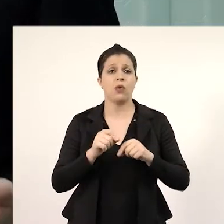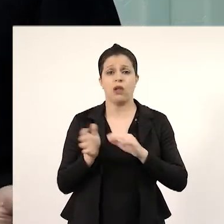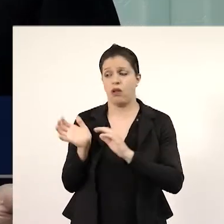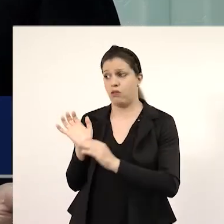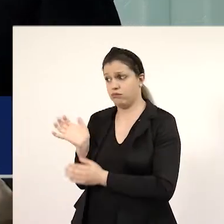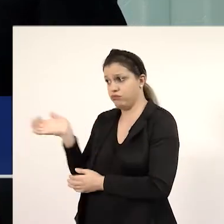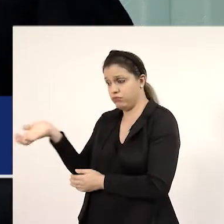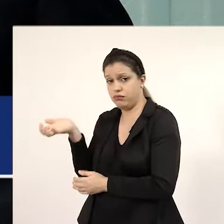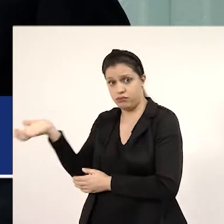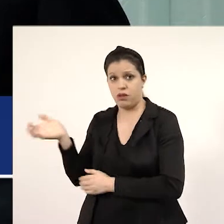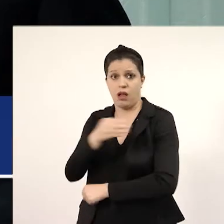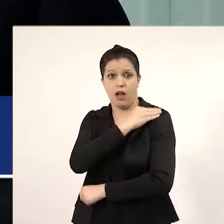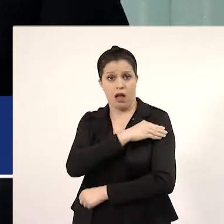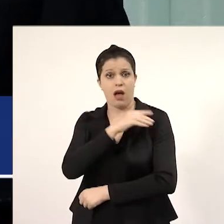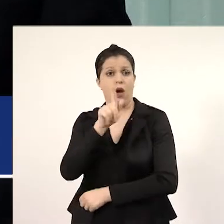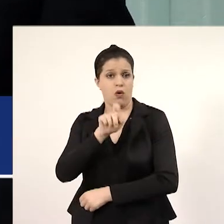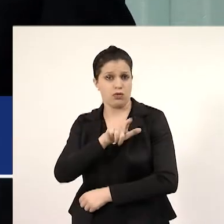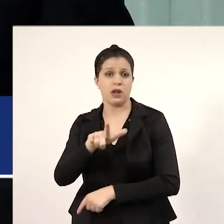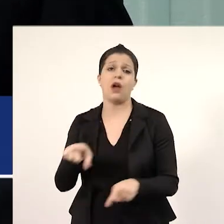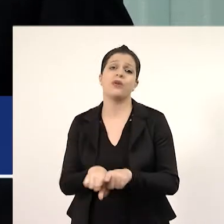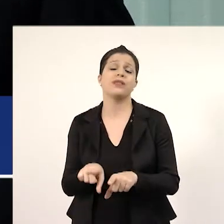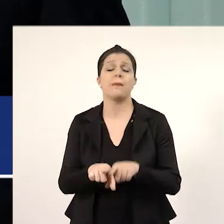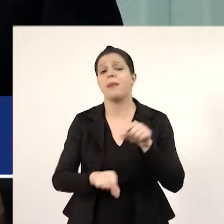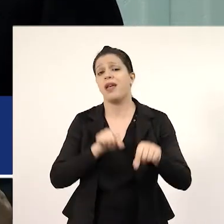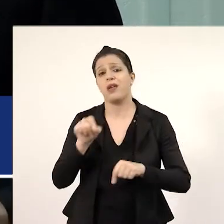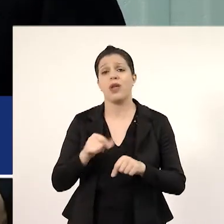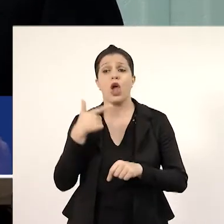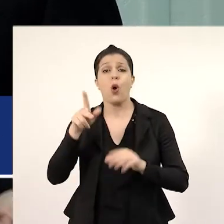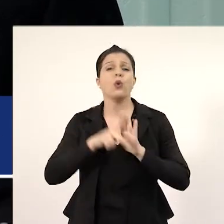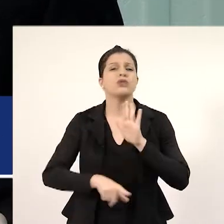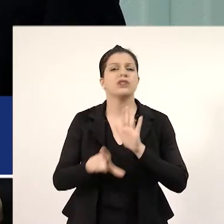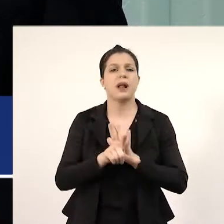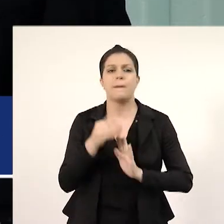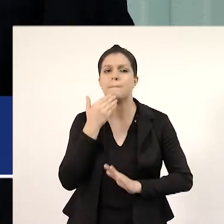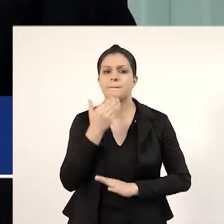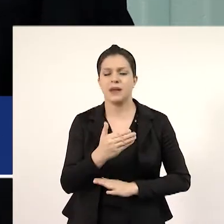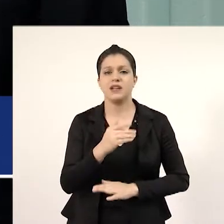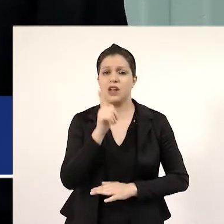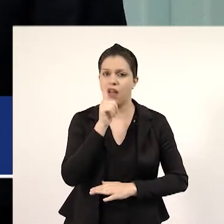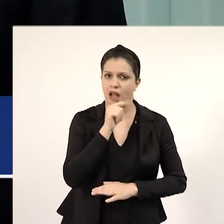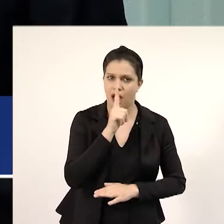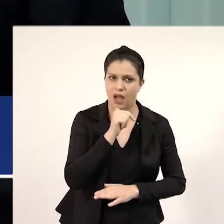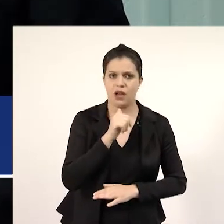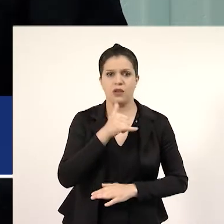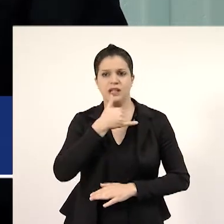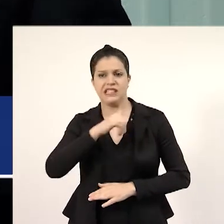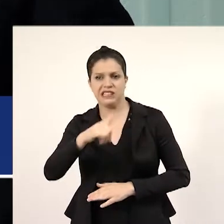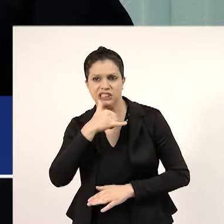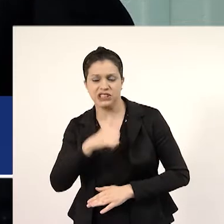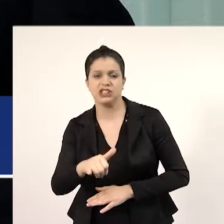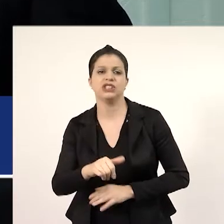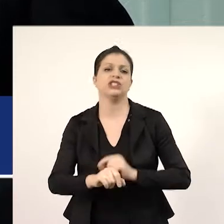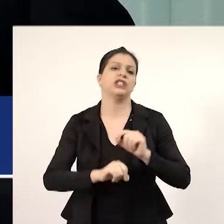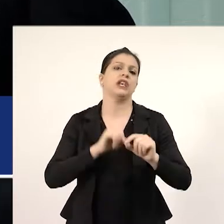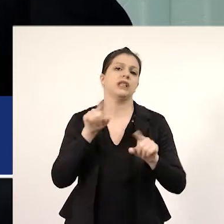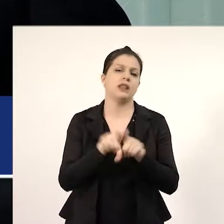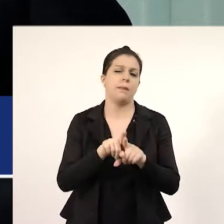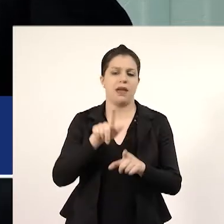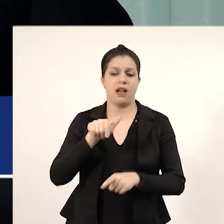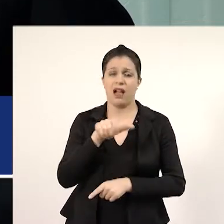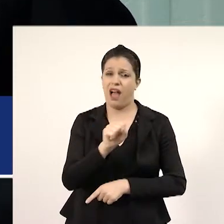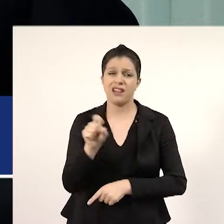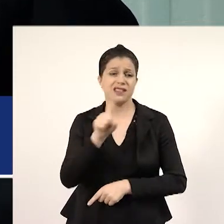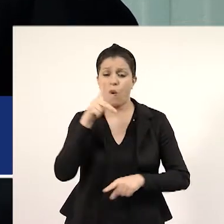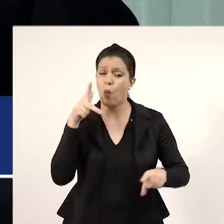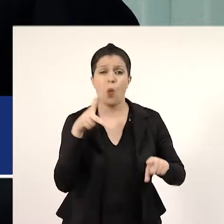para a asepsia das mãos dos clientes. E o outro que as concessionárias de água, energia elétrica e gás não interrompam os